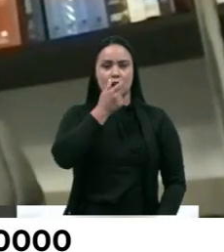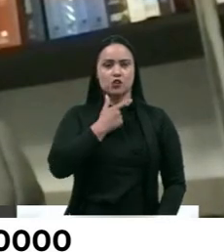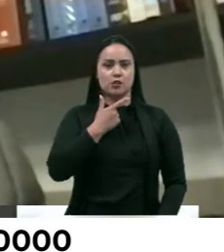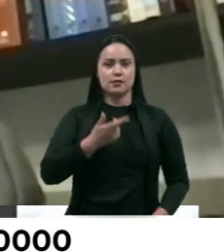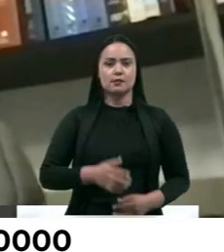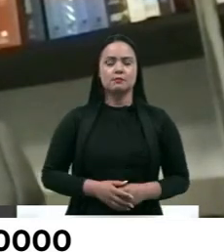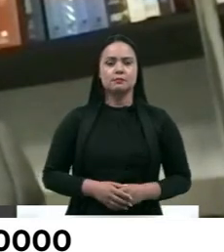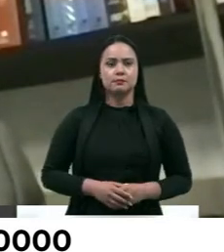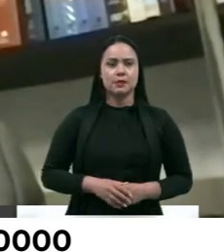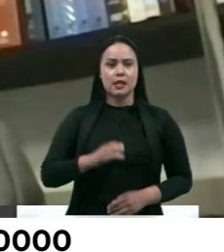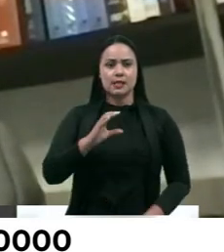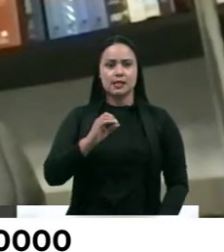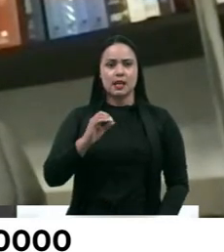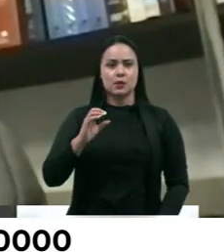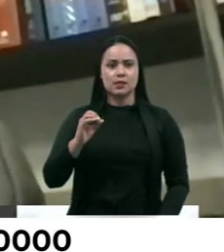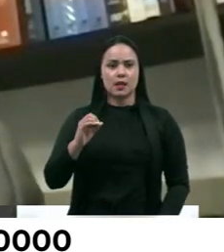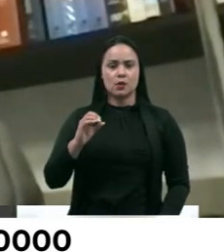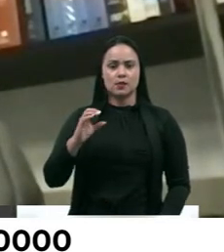que é